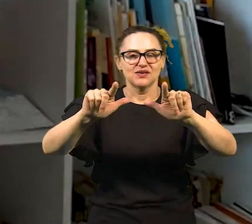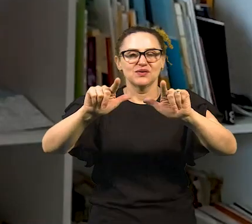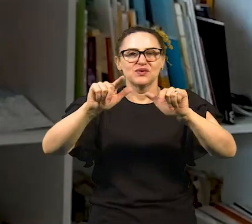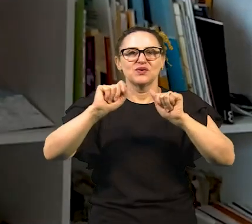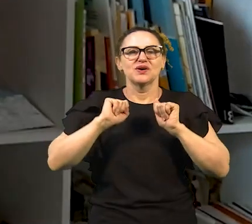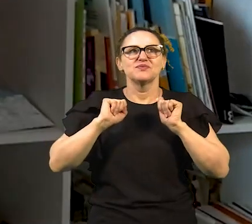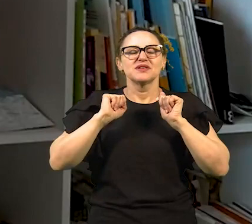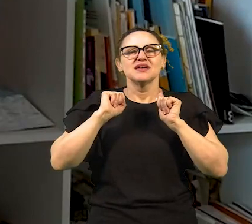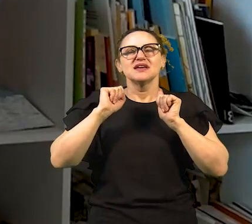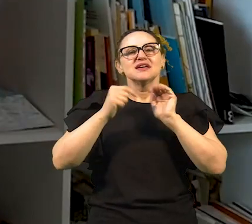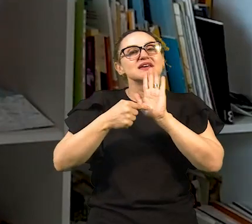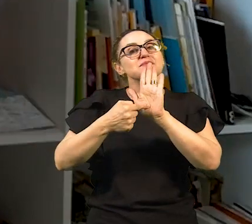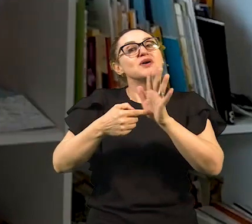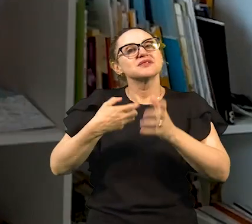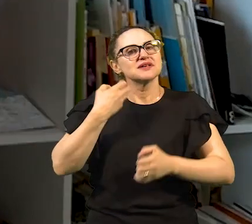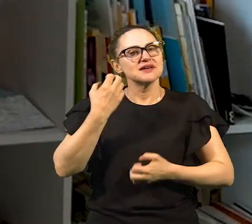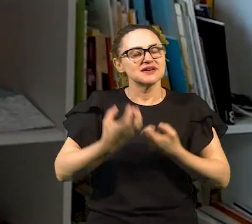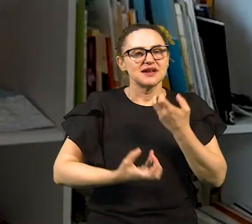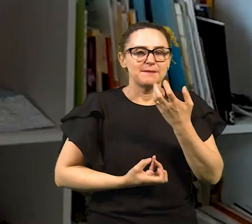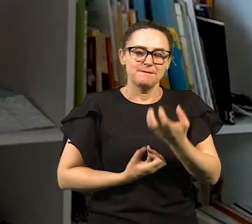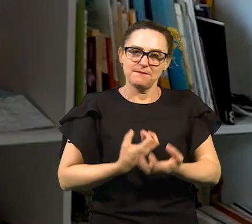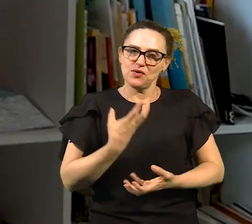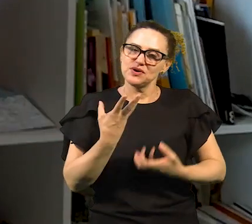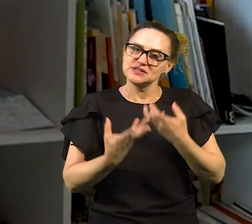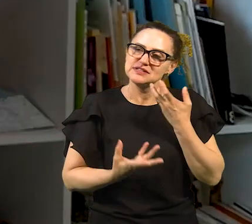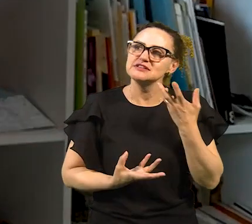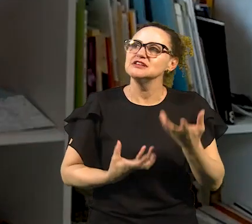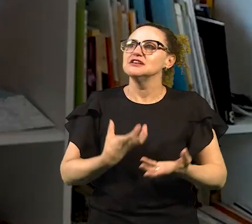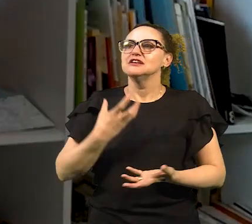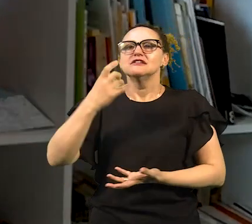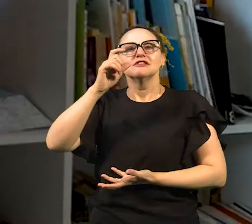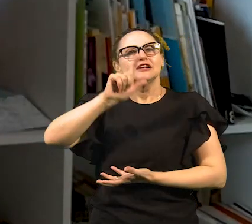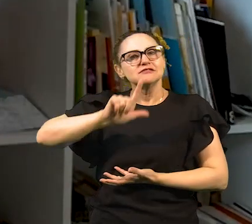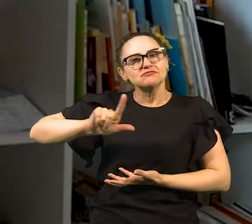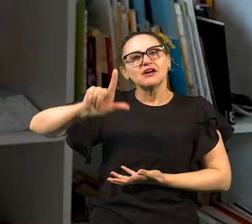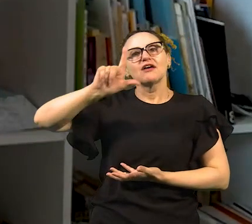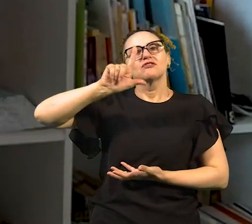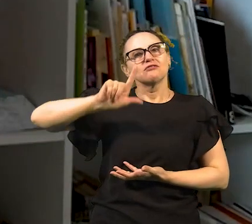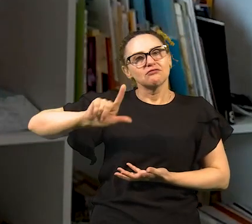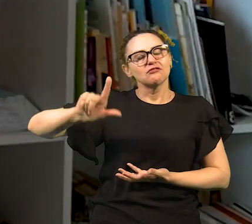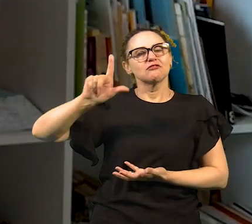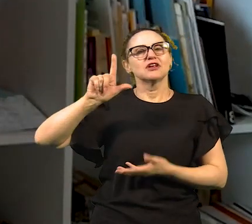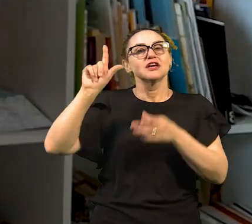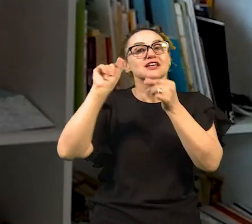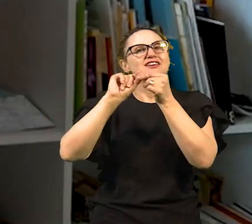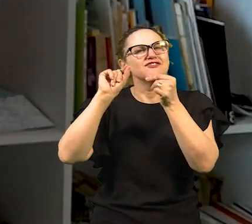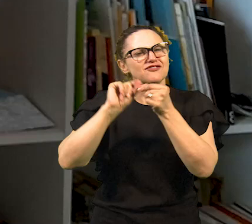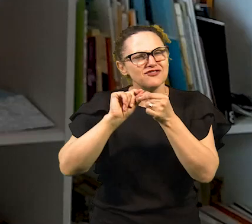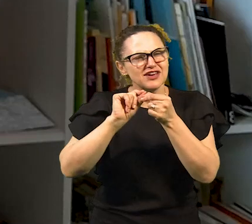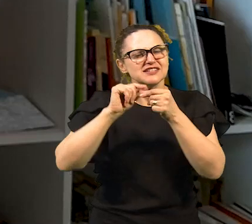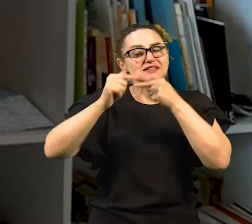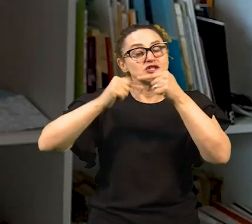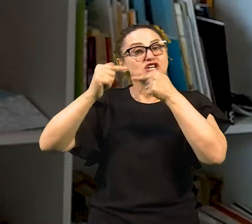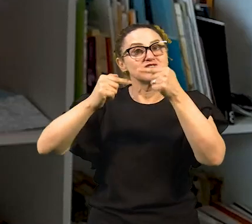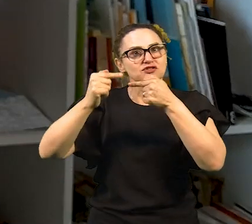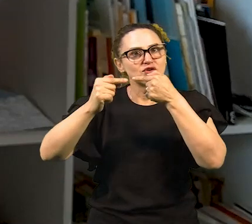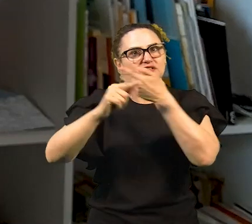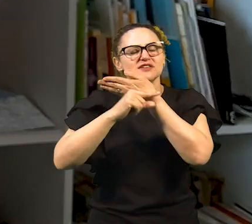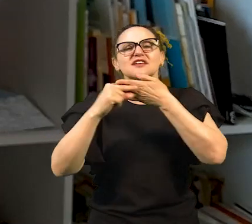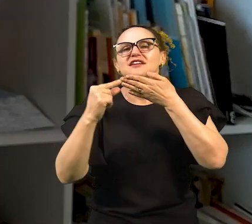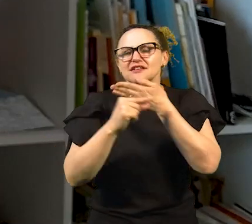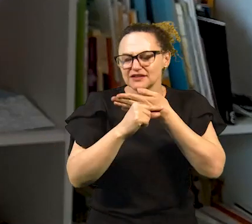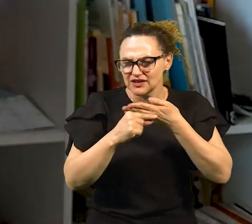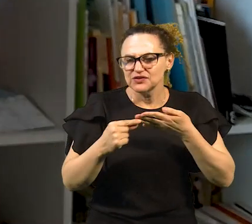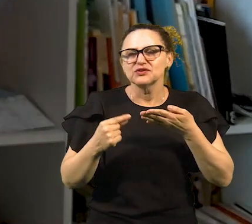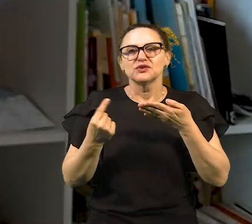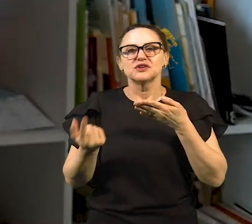purista da poesia, bastante purista da literatura, que fez essa geração de escritores, especialmente quando voltados